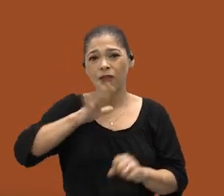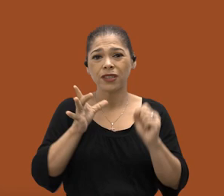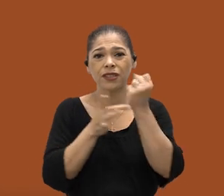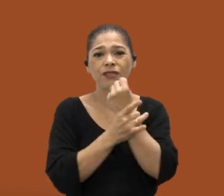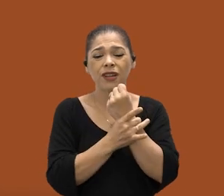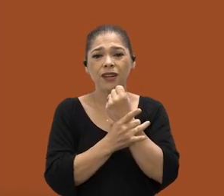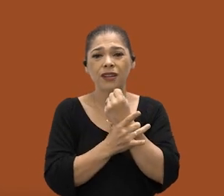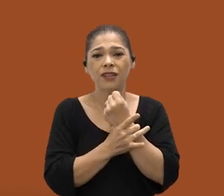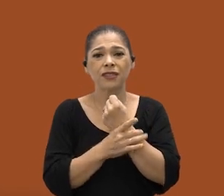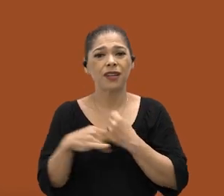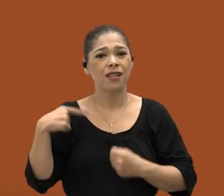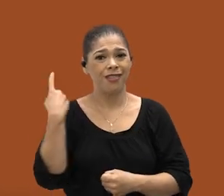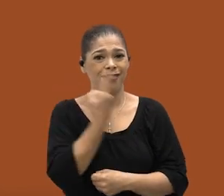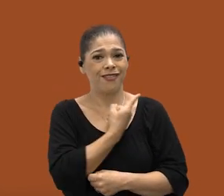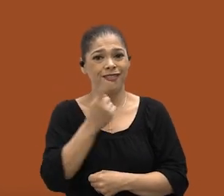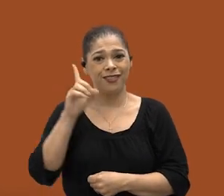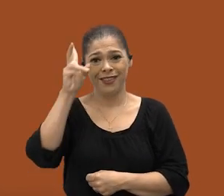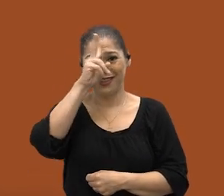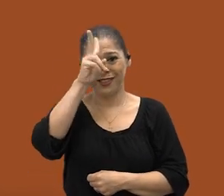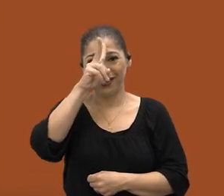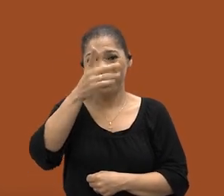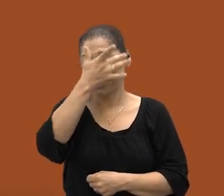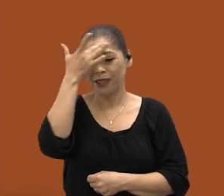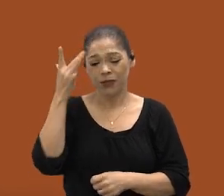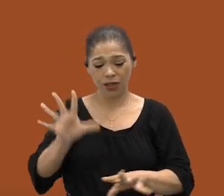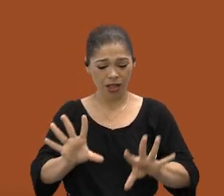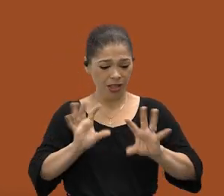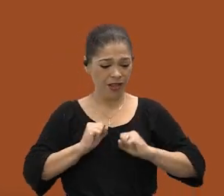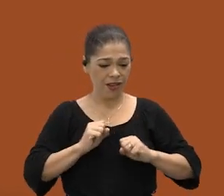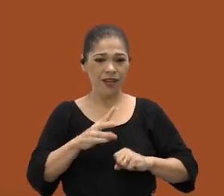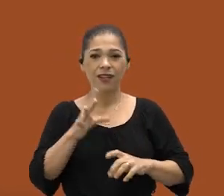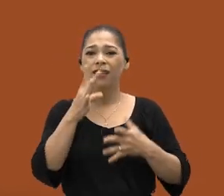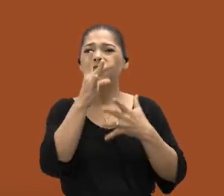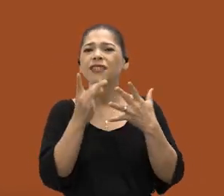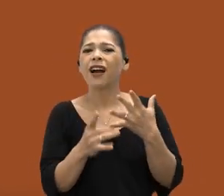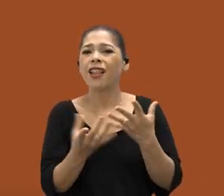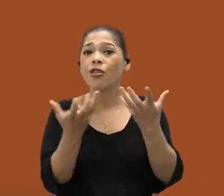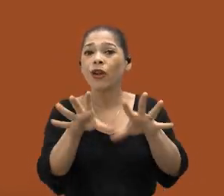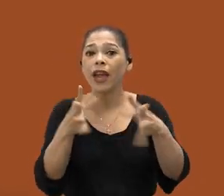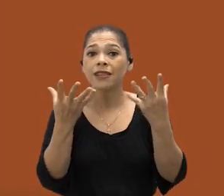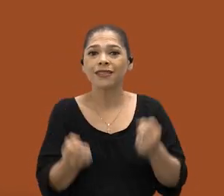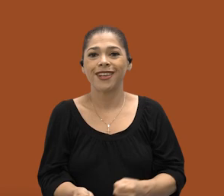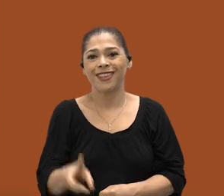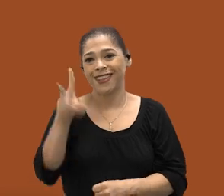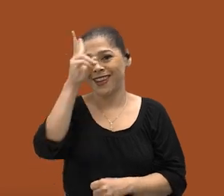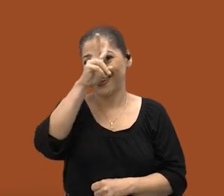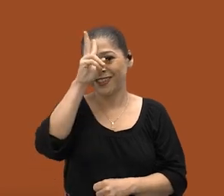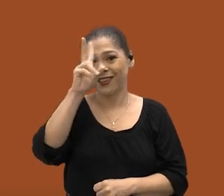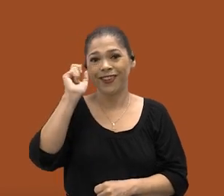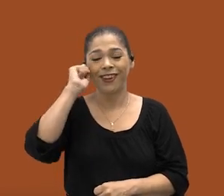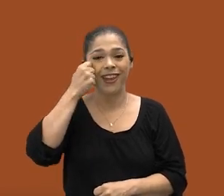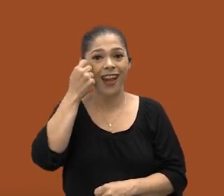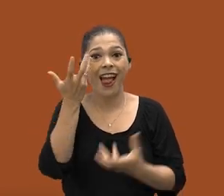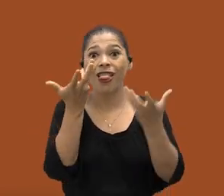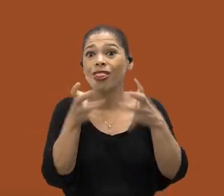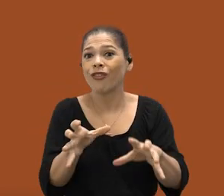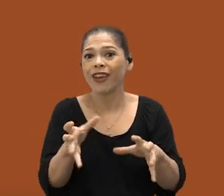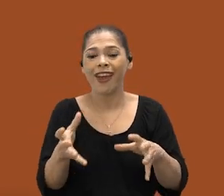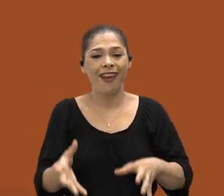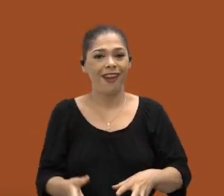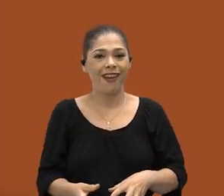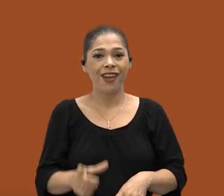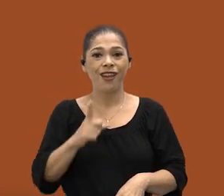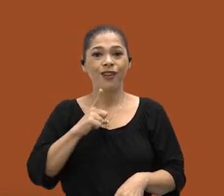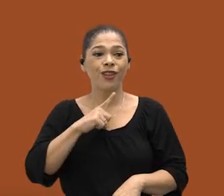uma prova de segurança gente isso é a nossa história Porque as pessoas não se reconhecem de detalhes não querem se reconhecer Elas não